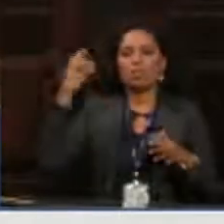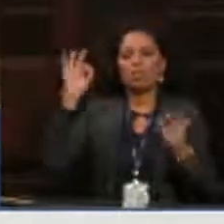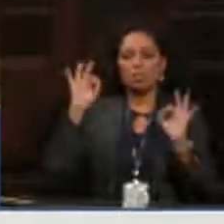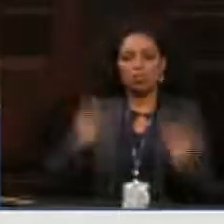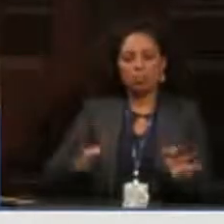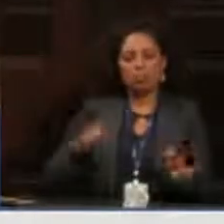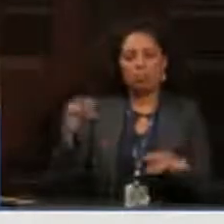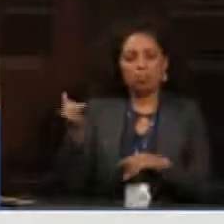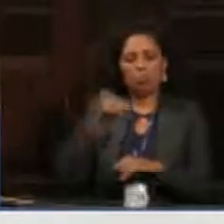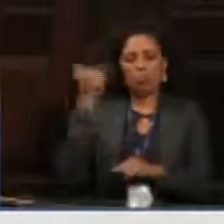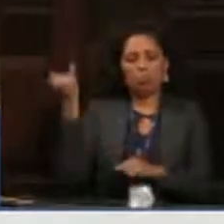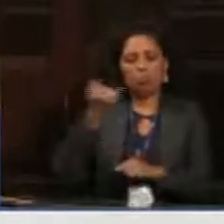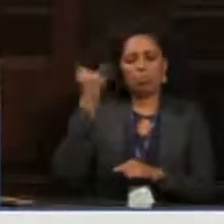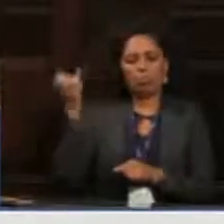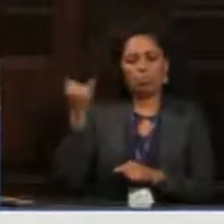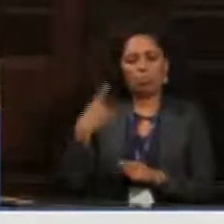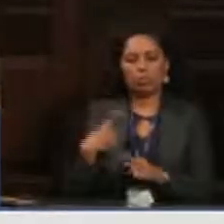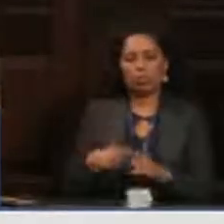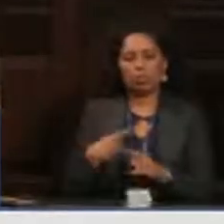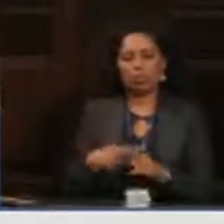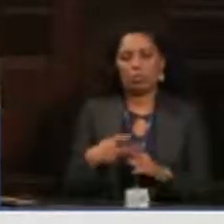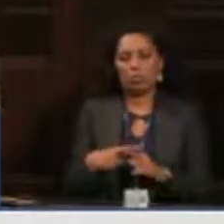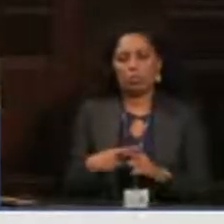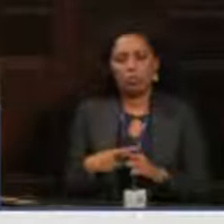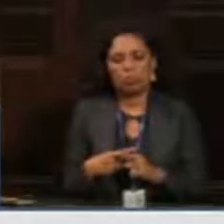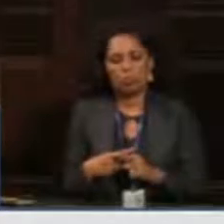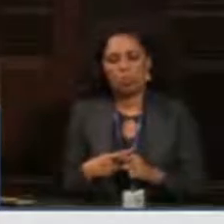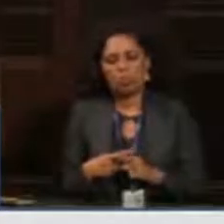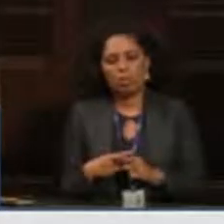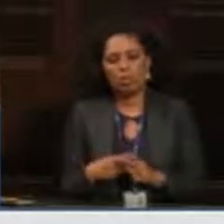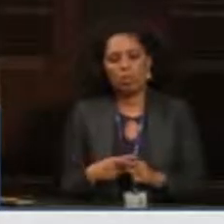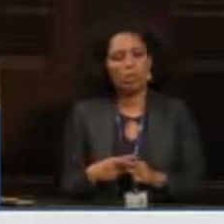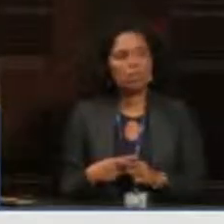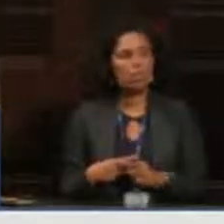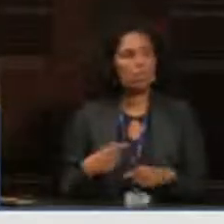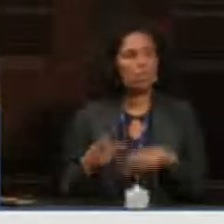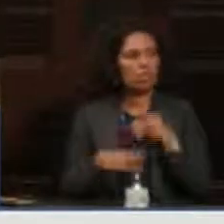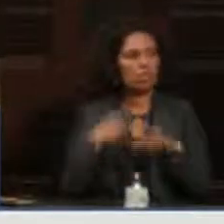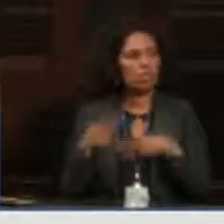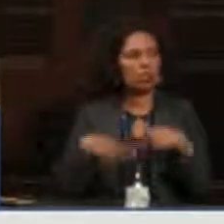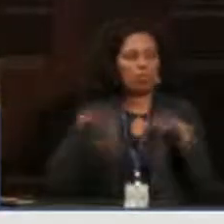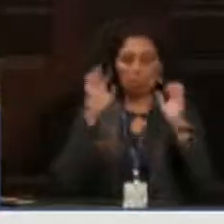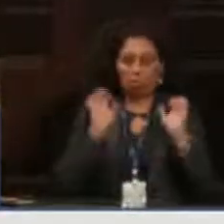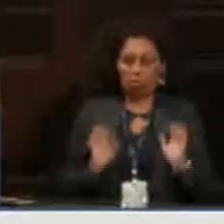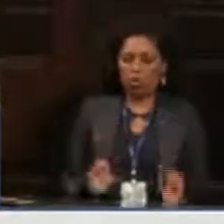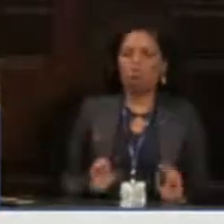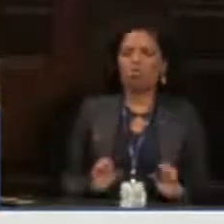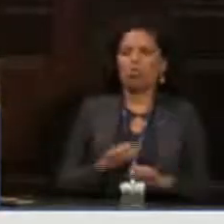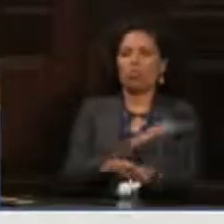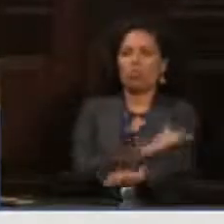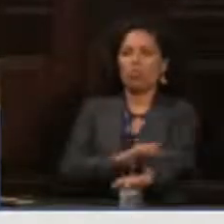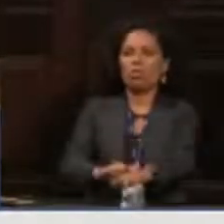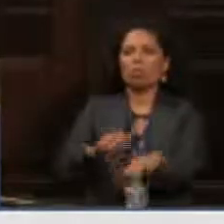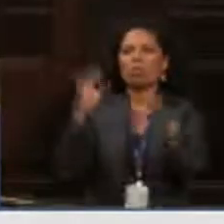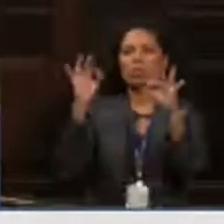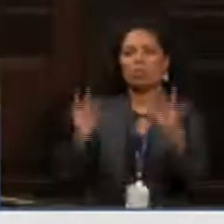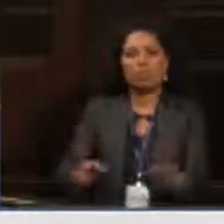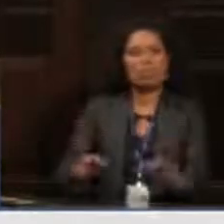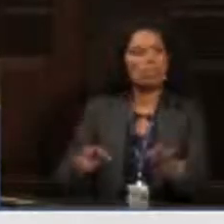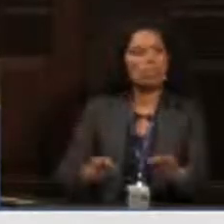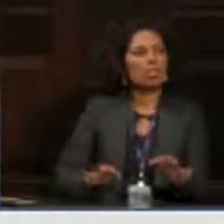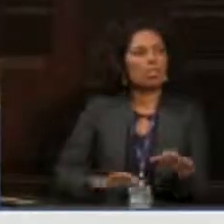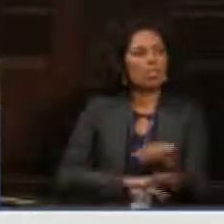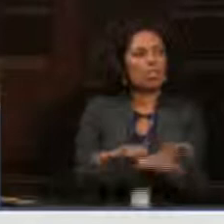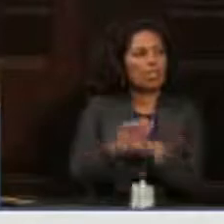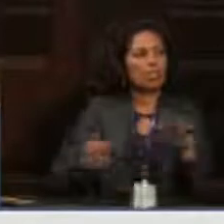necessária por um princípio, senhor presidente, e acima de tudo um princípio ético e moral. A empresa